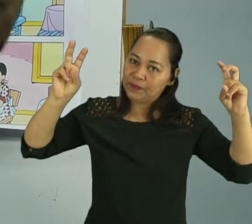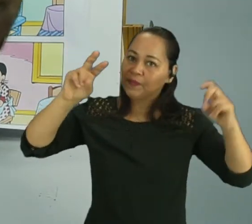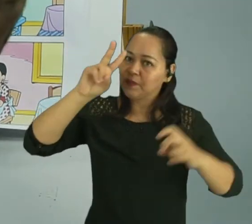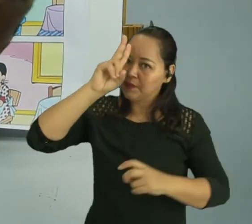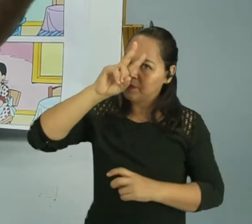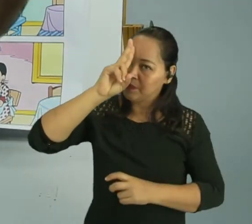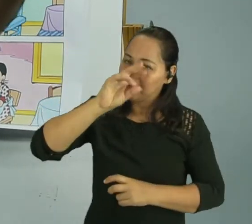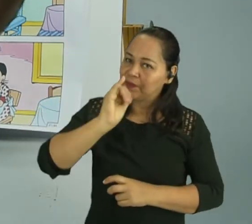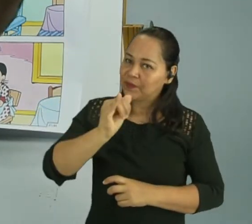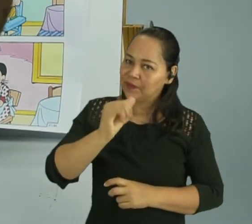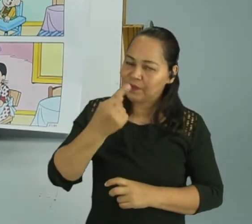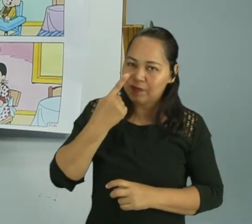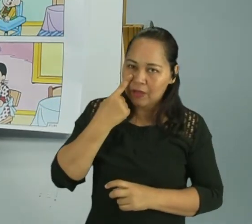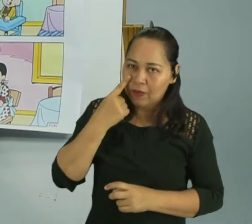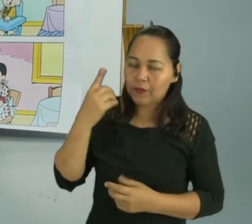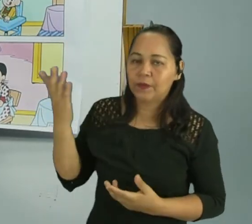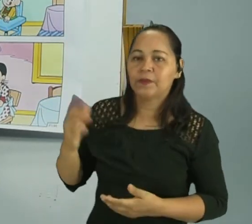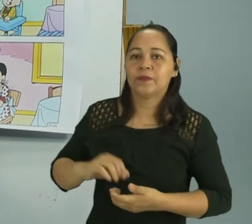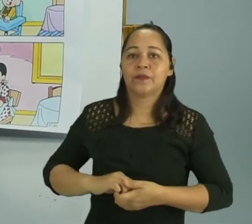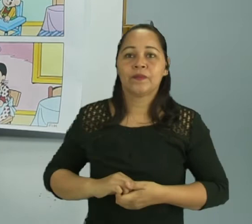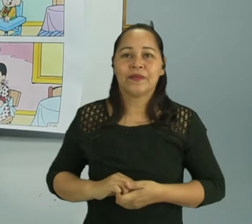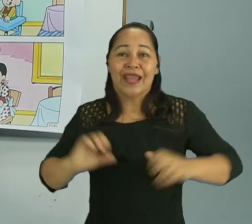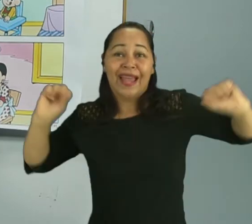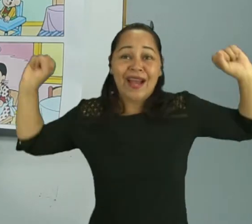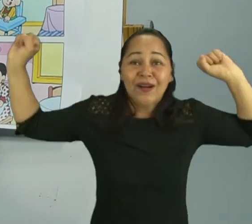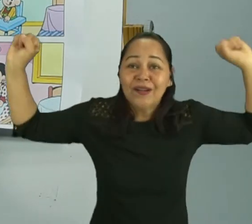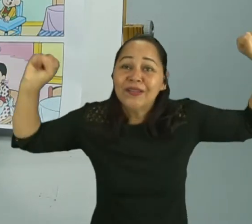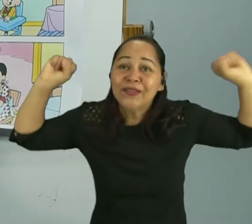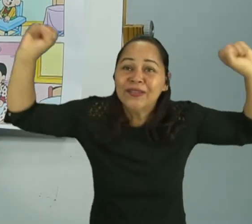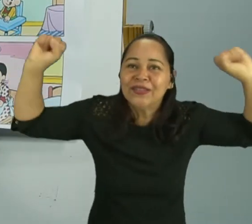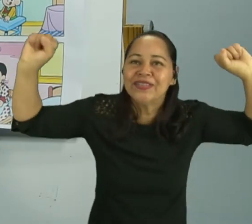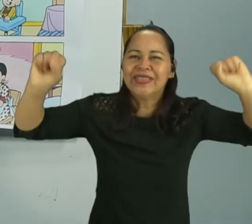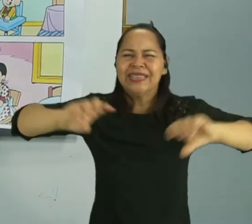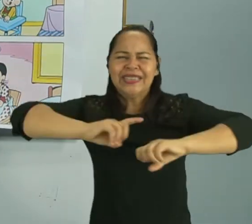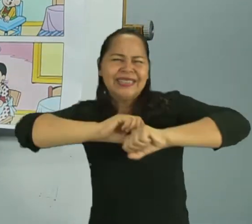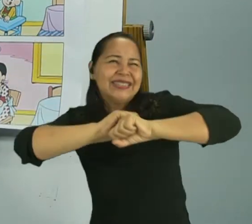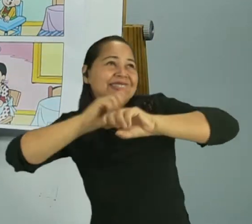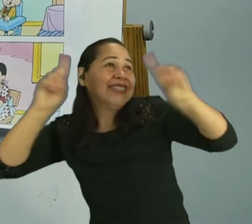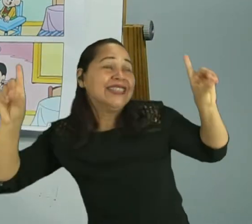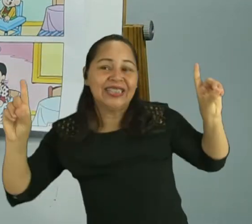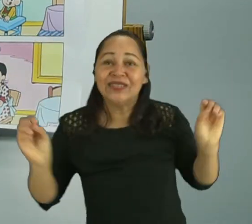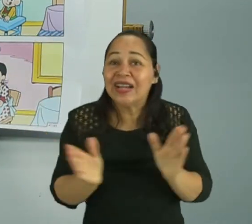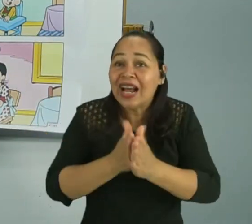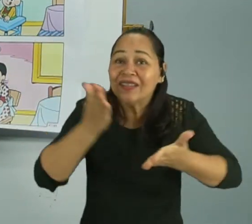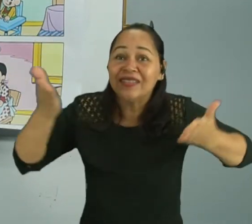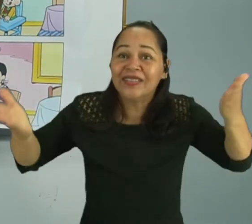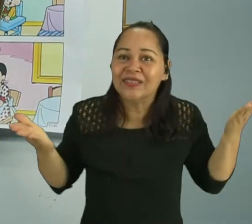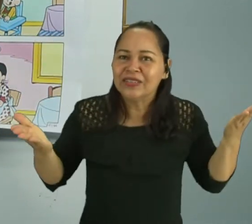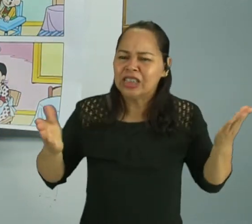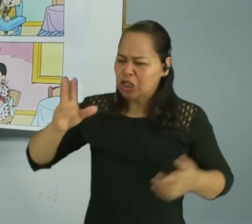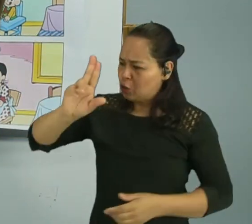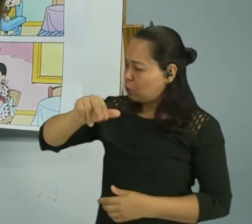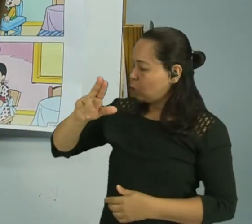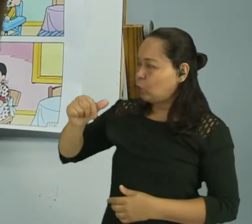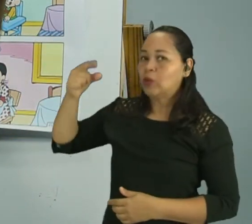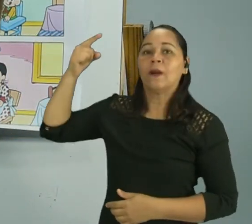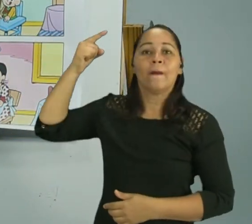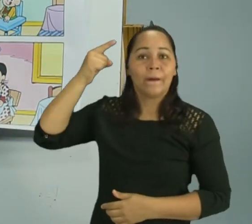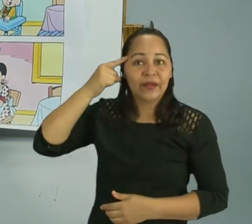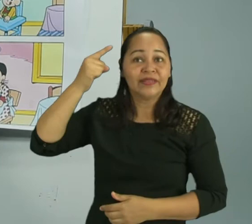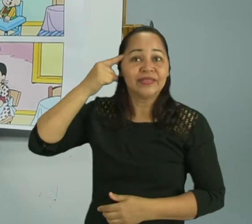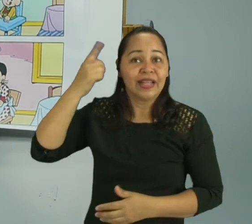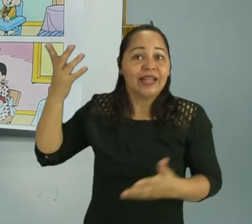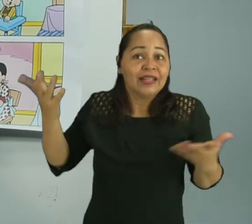do gibi. Eu vou ler aqui com vocês, ó. Ihu! Que dia maravilhoso!